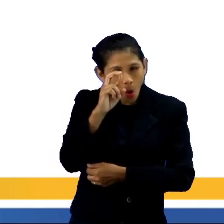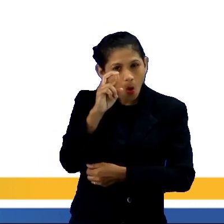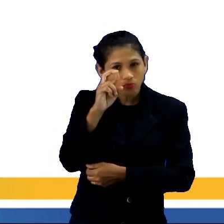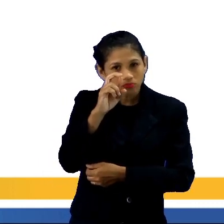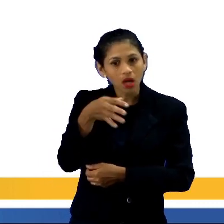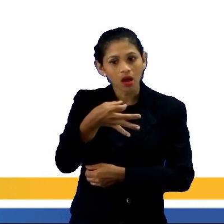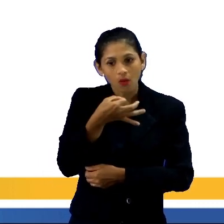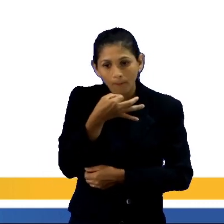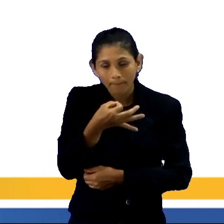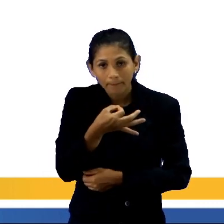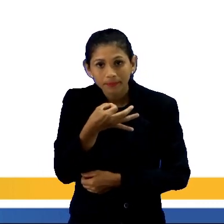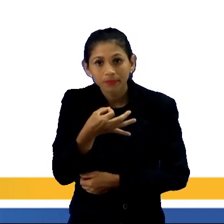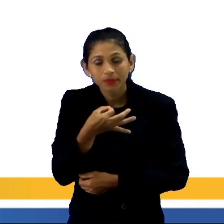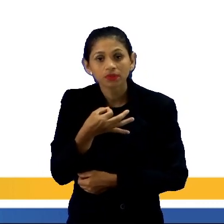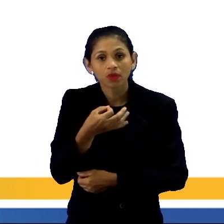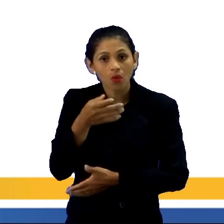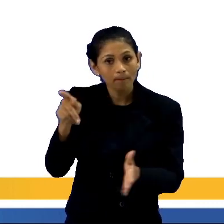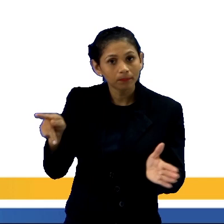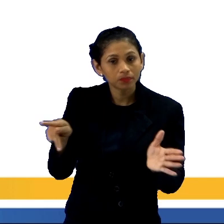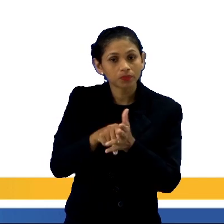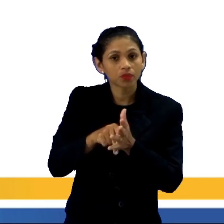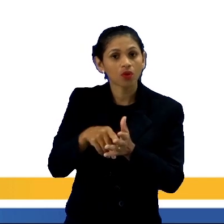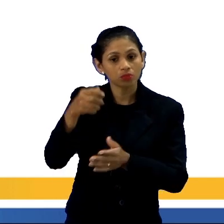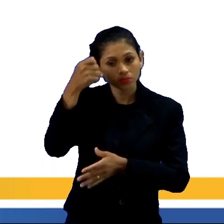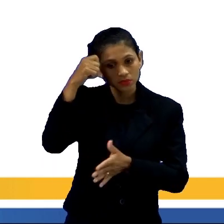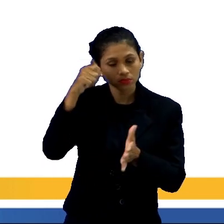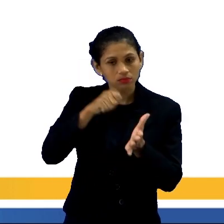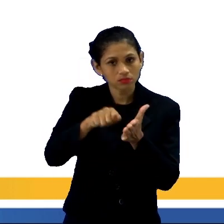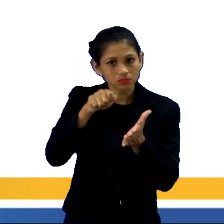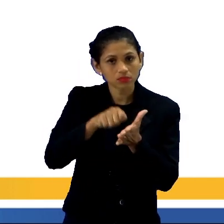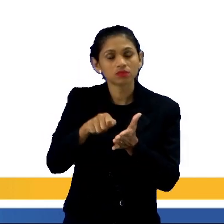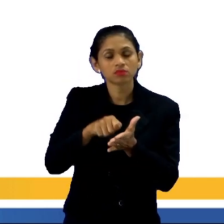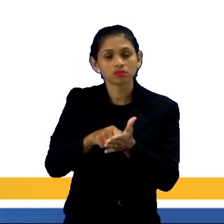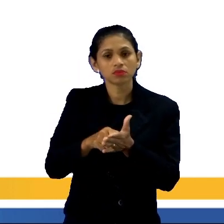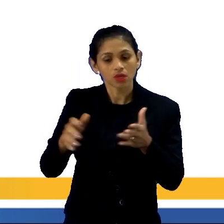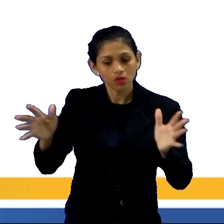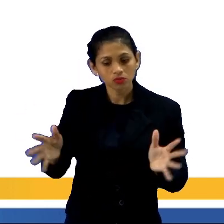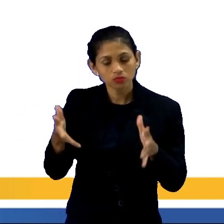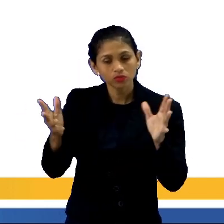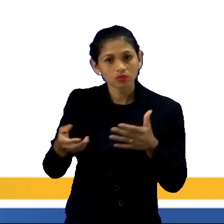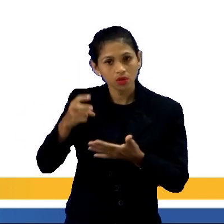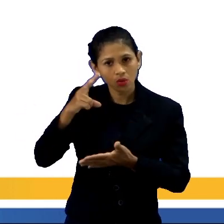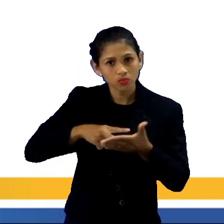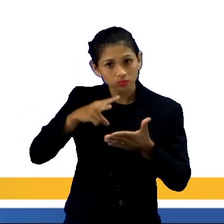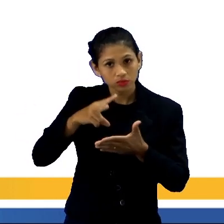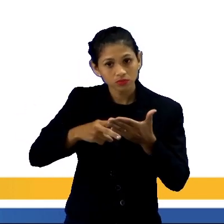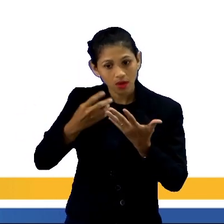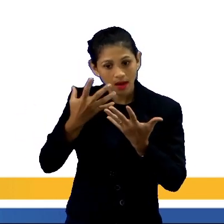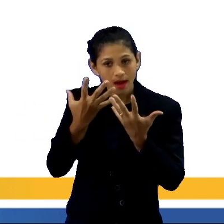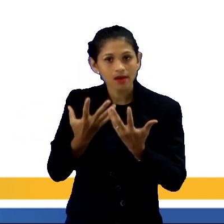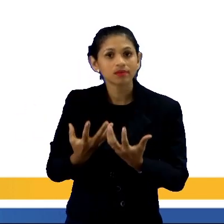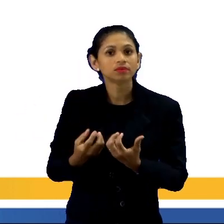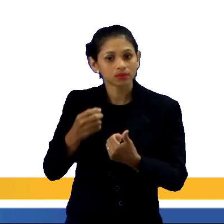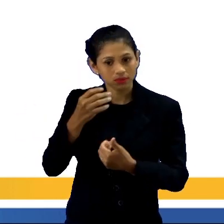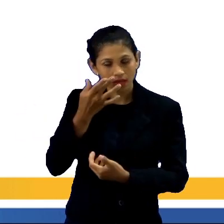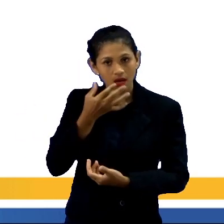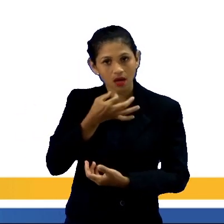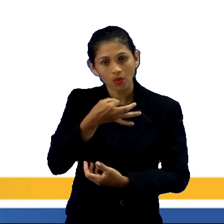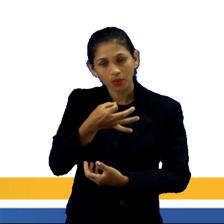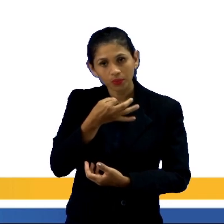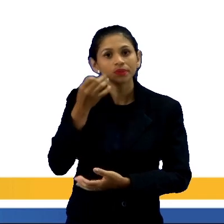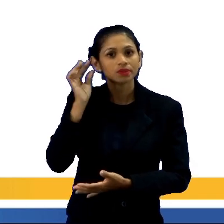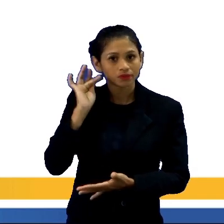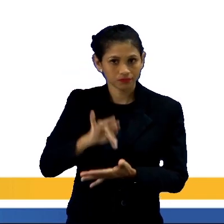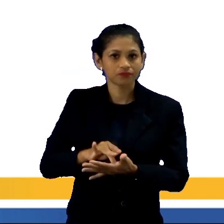procurando elementos para defender o ponto de vista dele e convencer o leitor daquilo que ele escreve. Vamos lá,